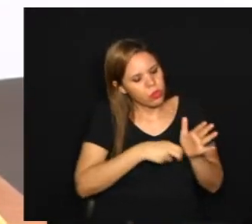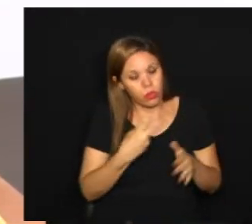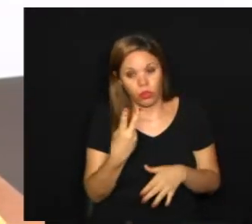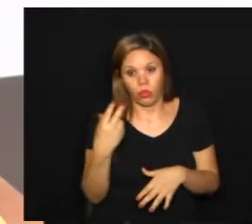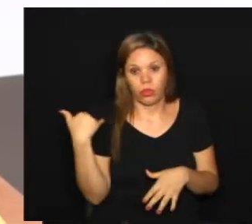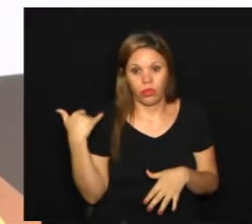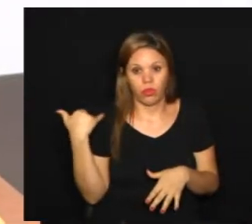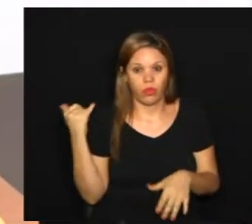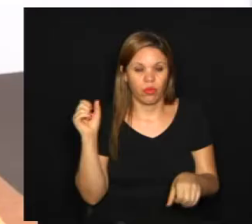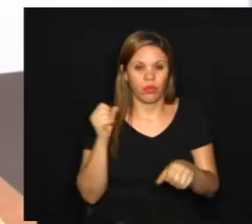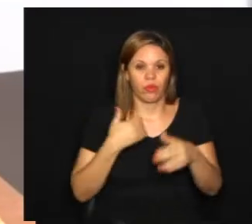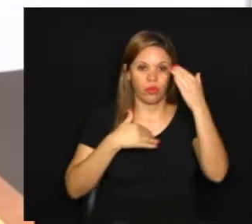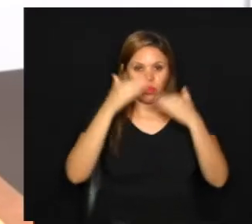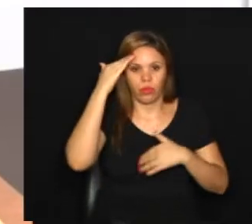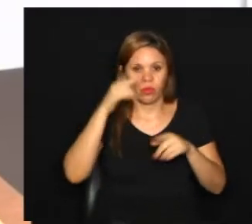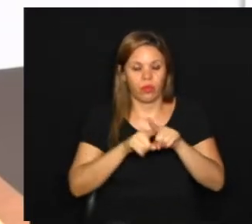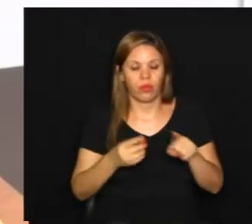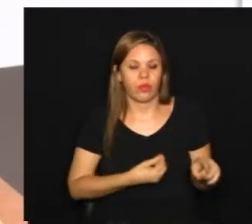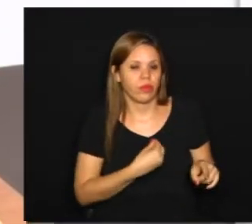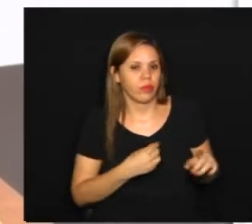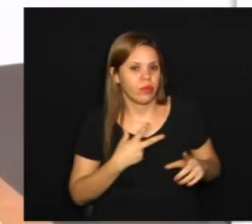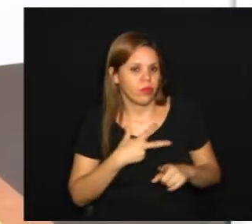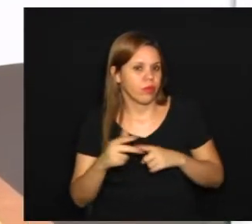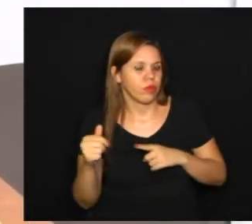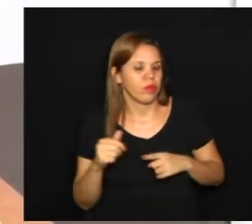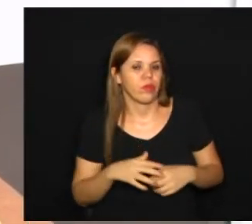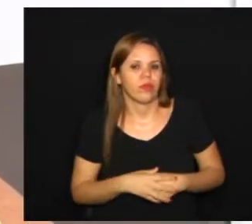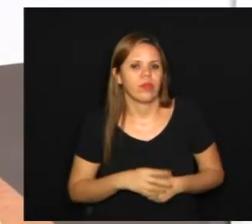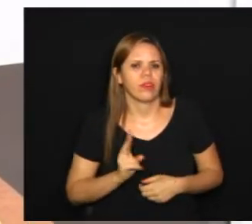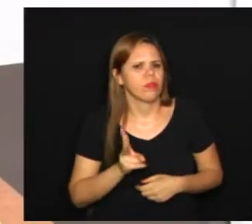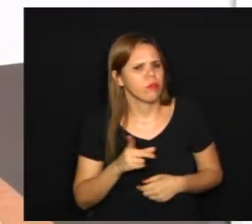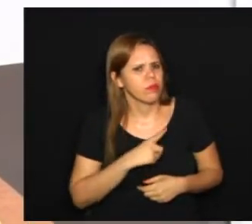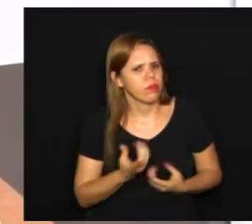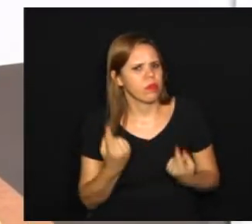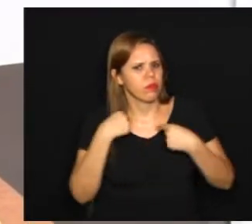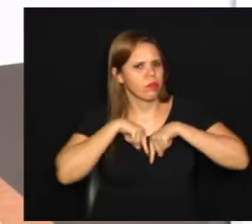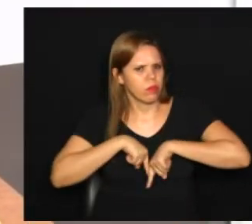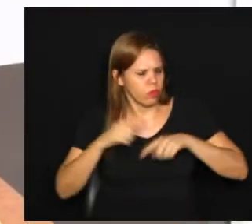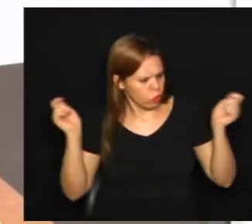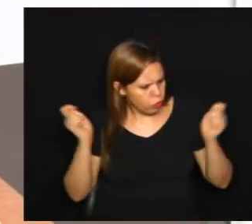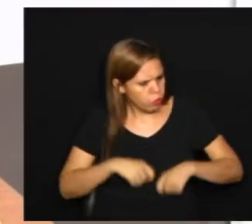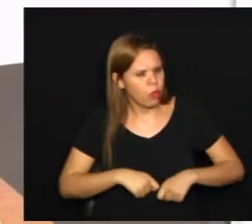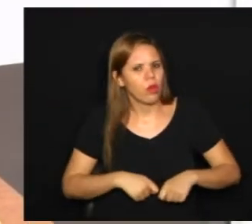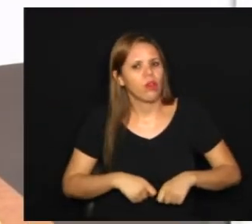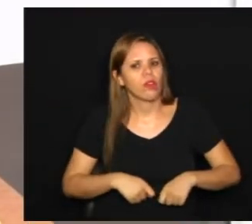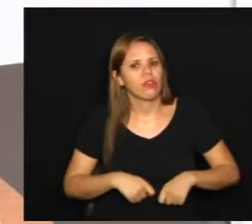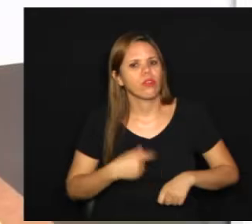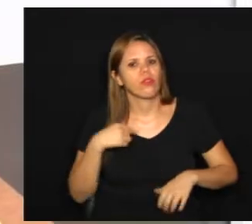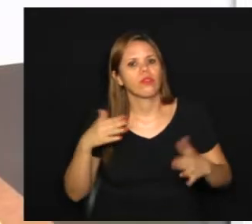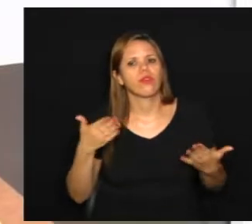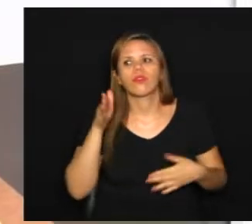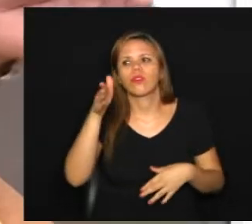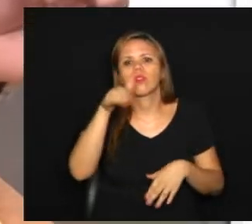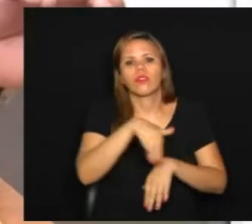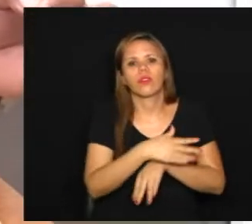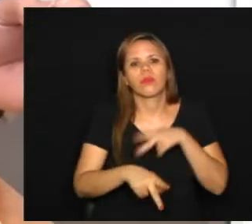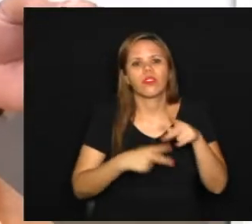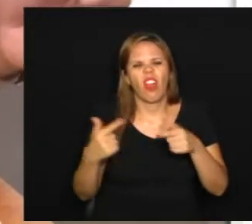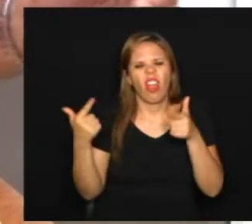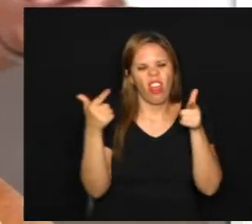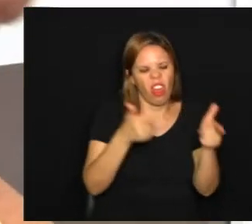e todas as dificuldades vividas e vencidas. E eu sempre tive isso dentro de mim, eu sou capaz, eu posso. Porque quando eu saía na rua, que as pessoas zombavam de